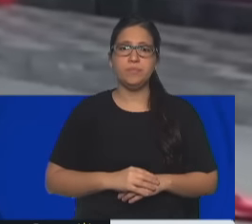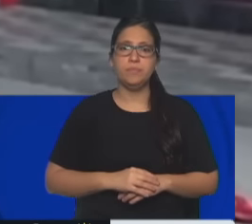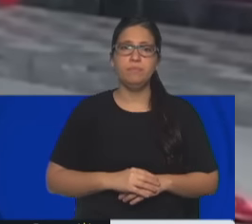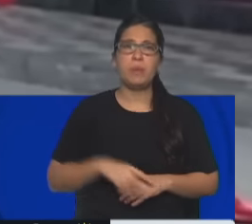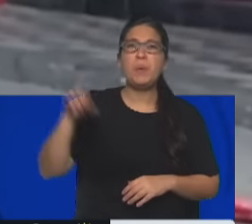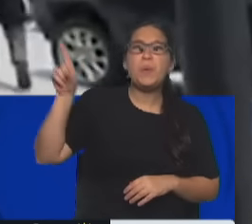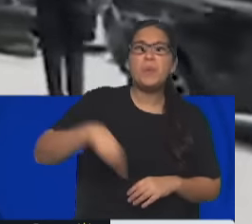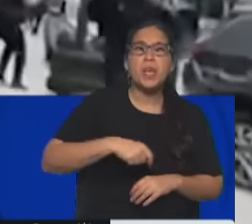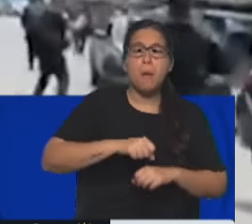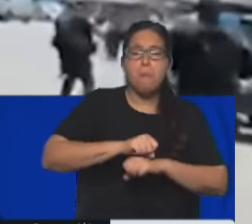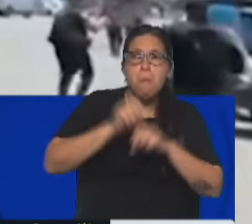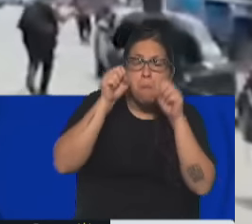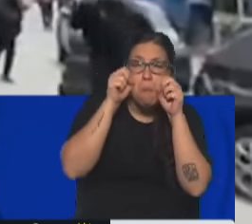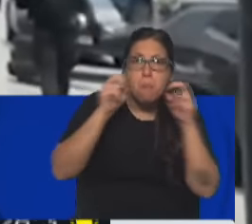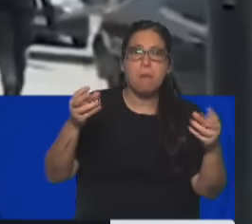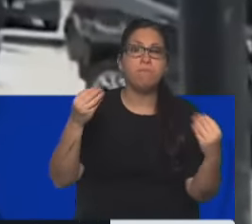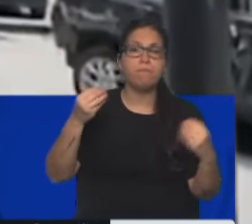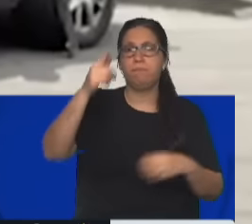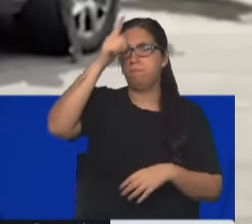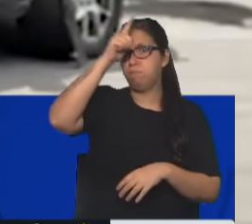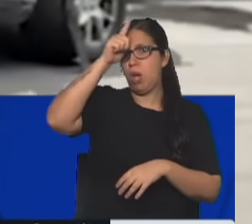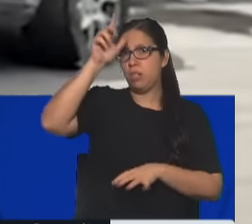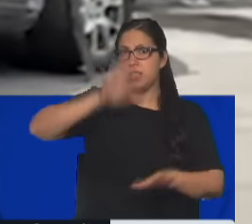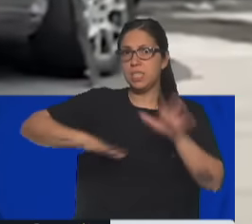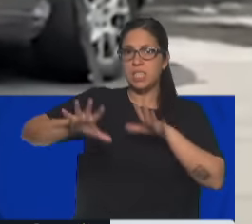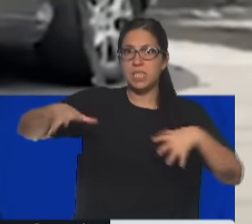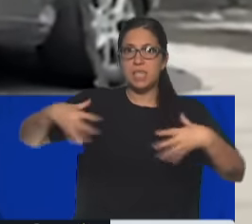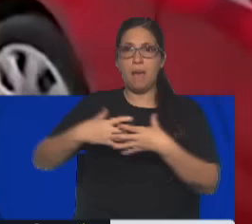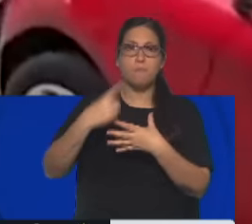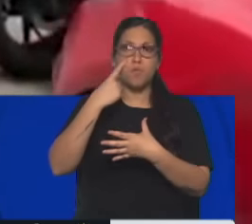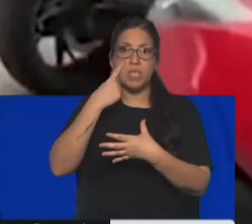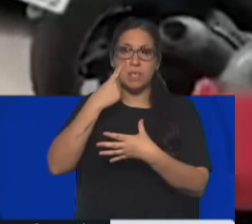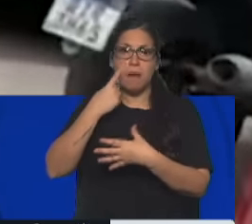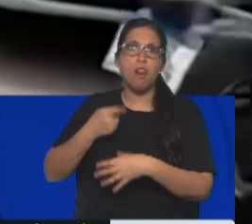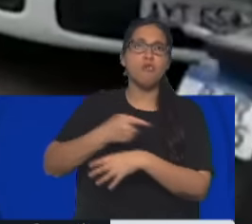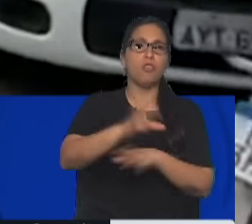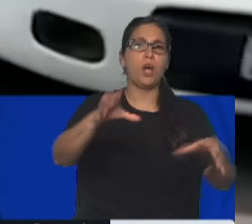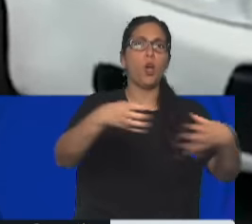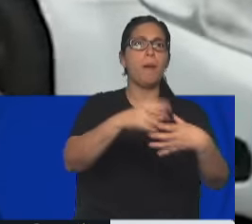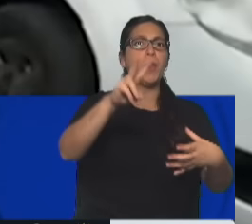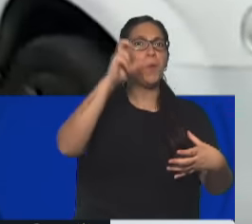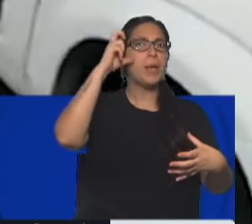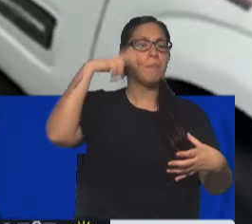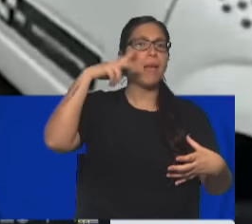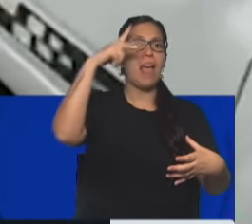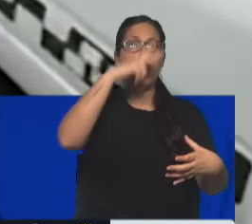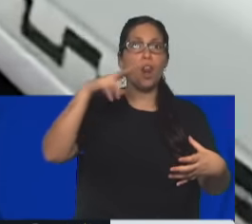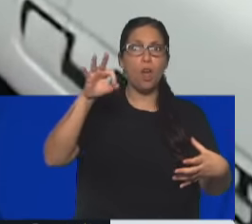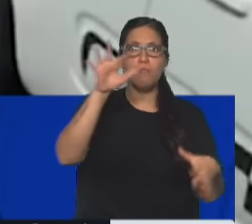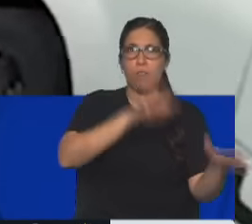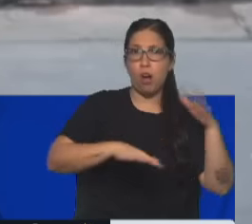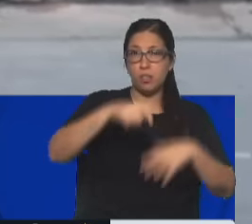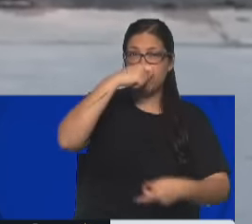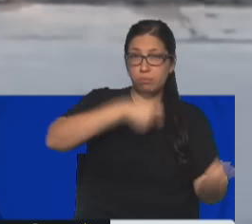de la escalada fue un mega operativo llevado a cabo por las fuerzas de seguridad contra el Comando Vermelho, la organización criminal más grande de